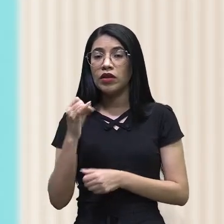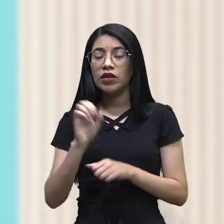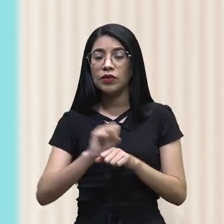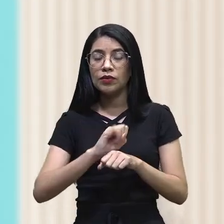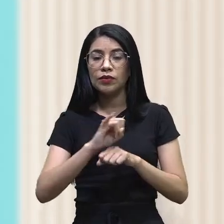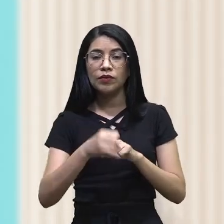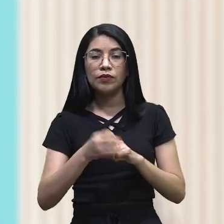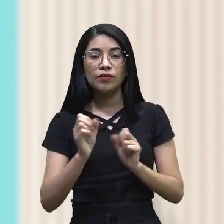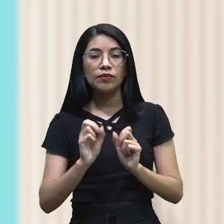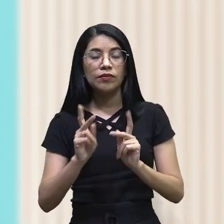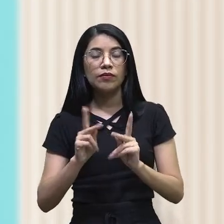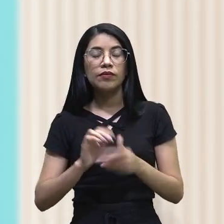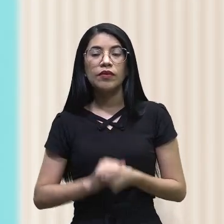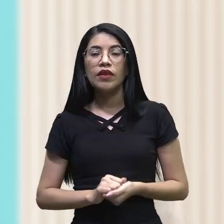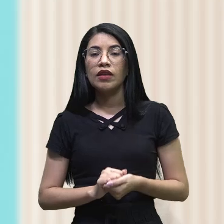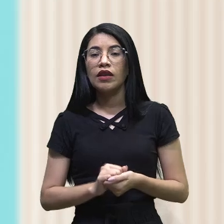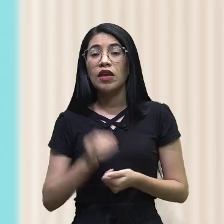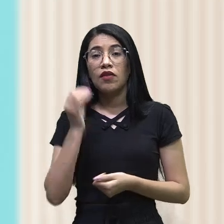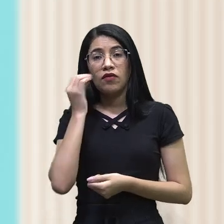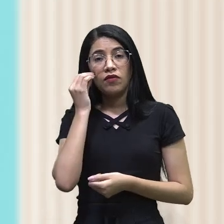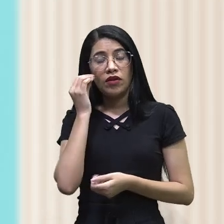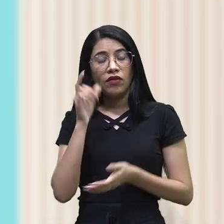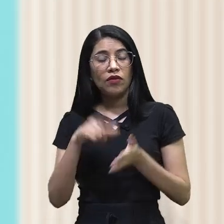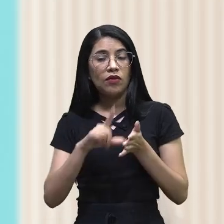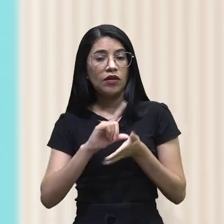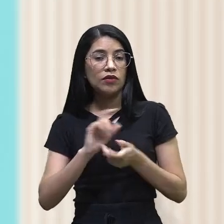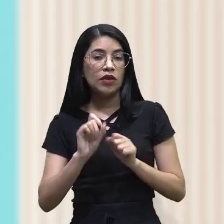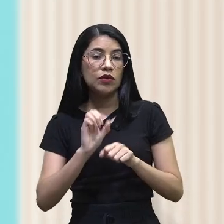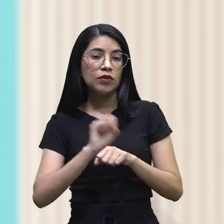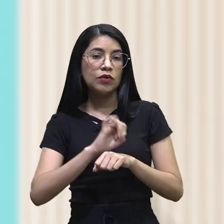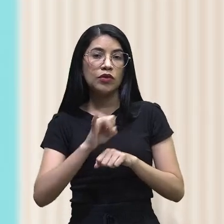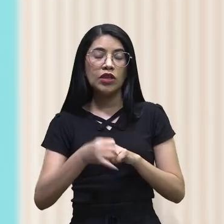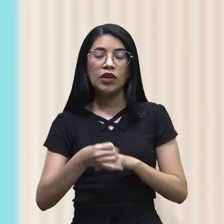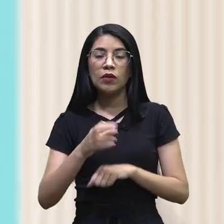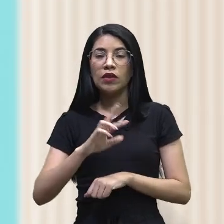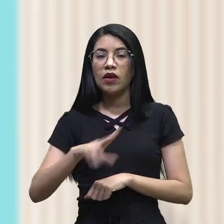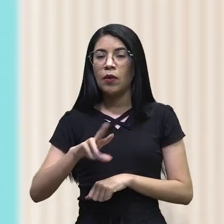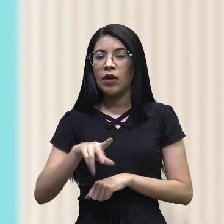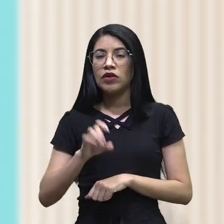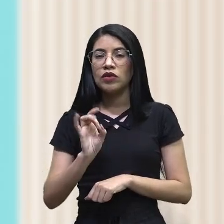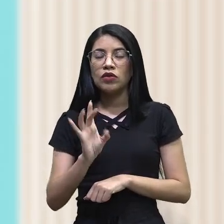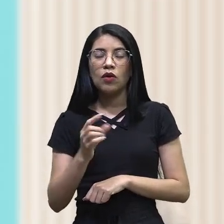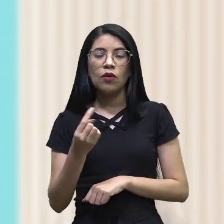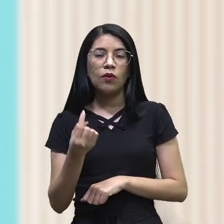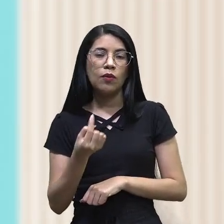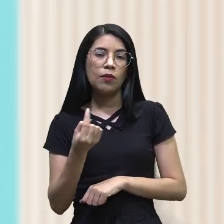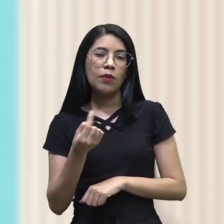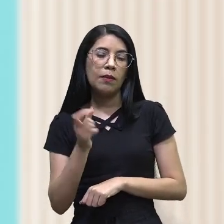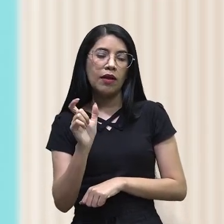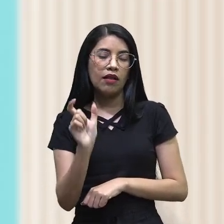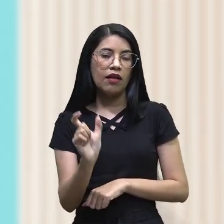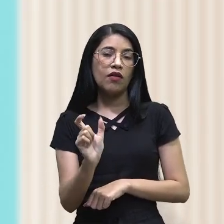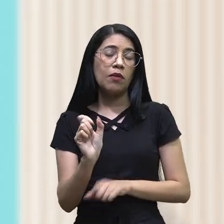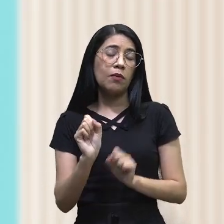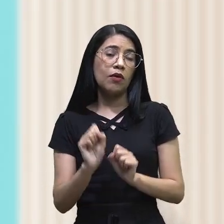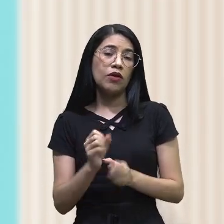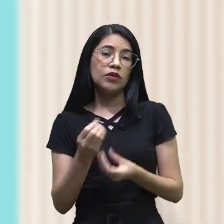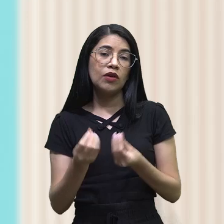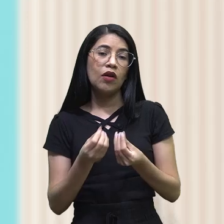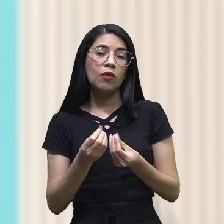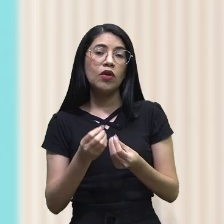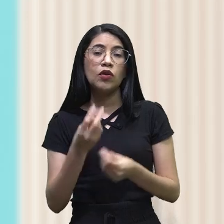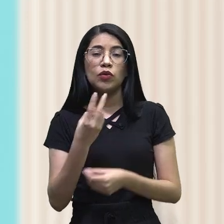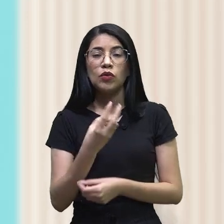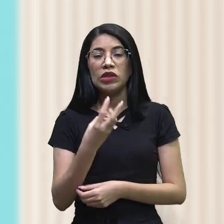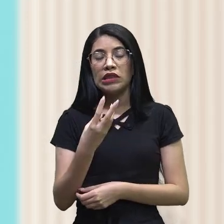sujeito. Porque, como a gente acabou de verificar, nem sempre o sujeito vai ser composto apenas por uma palavra. Pode ser composto por